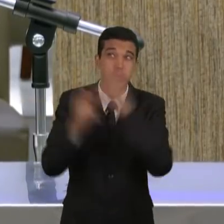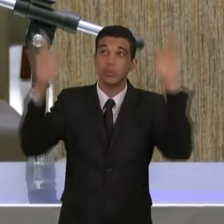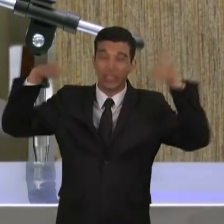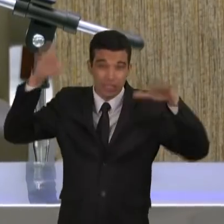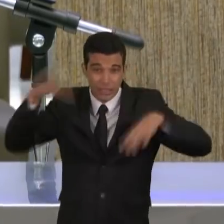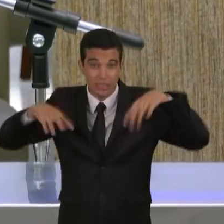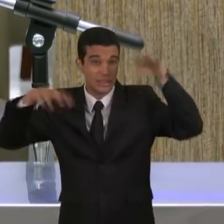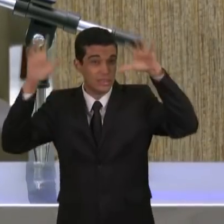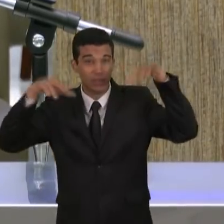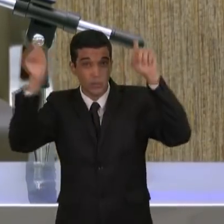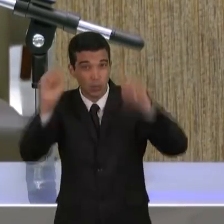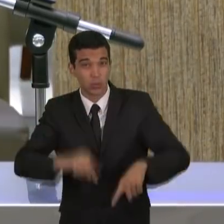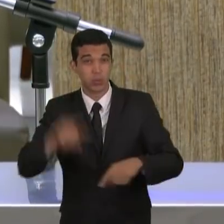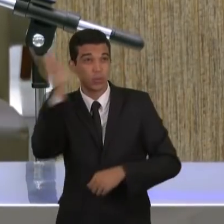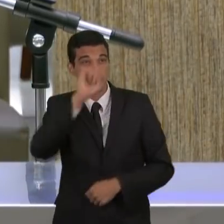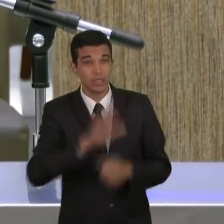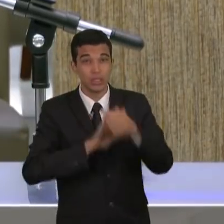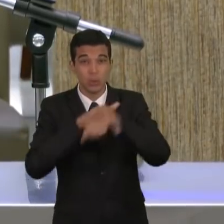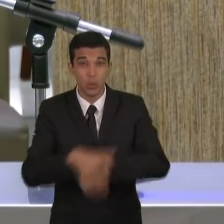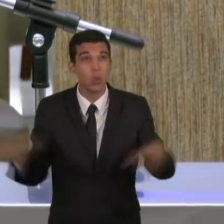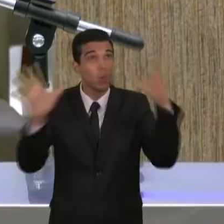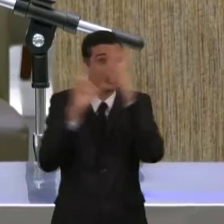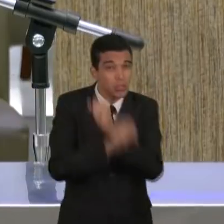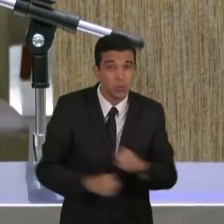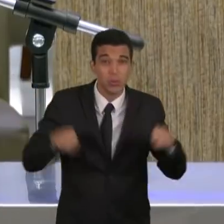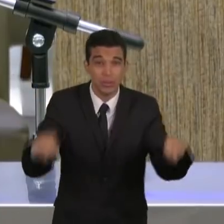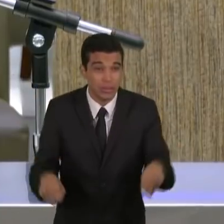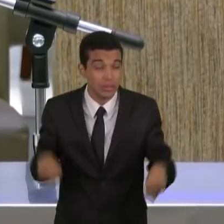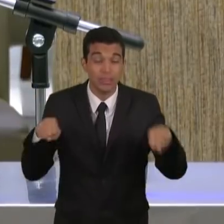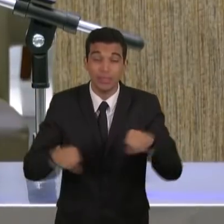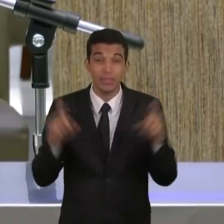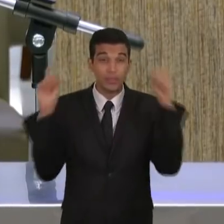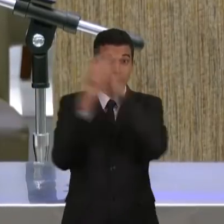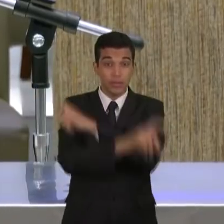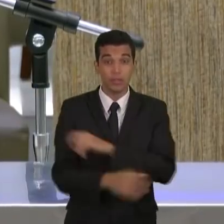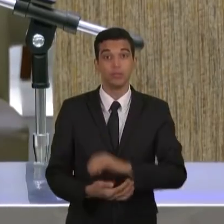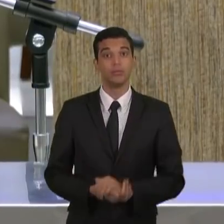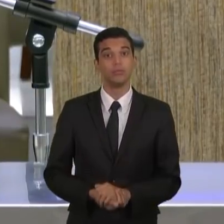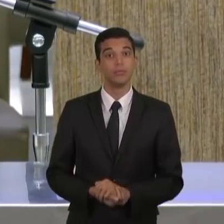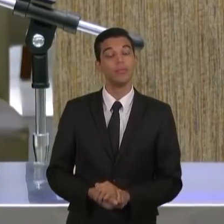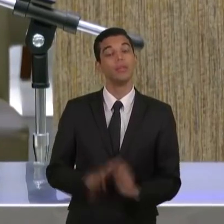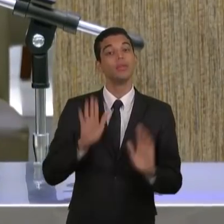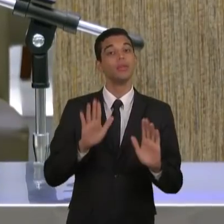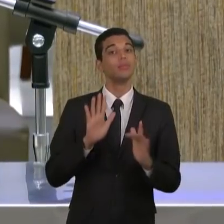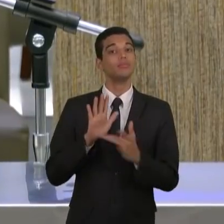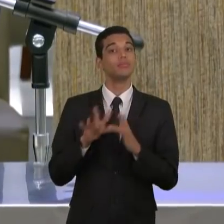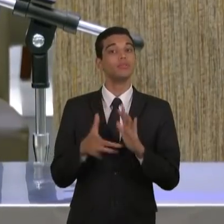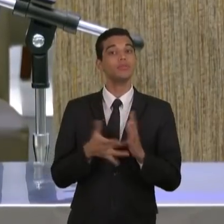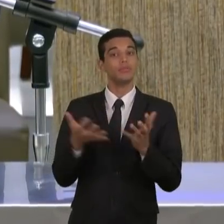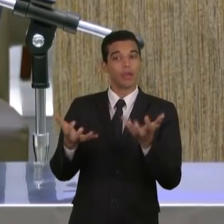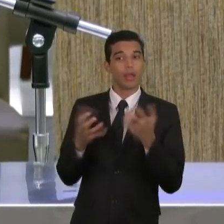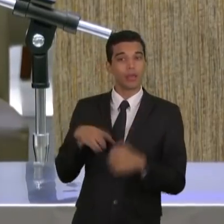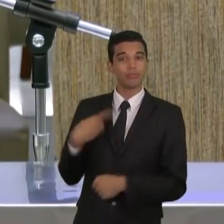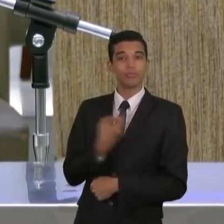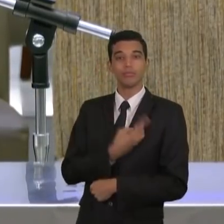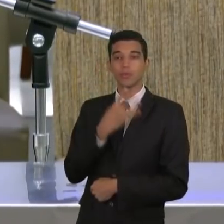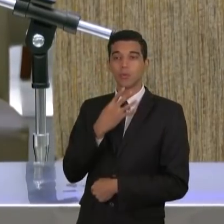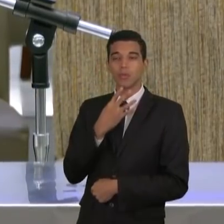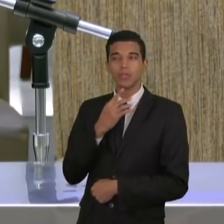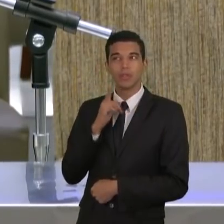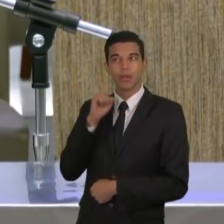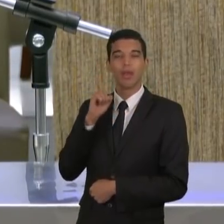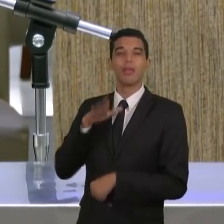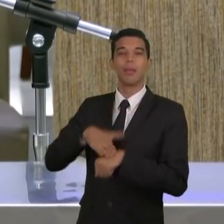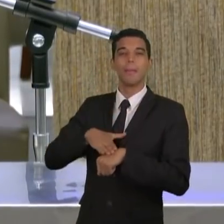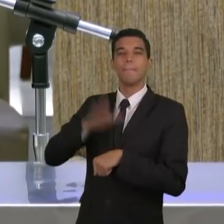Jesus ele age de maneiras específicas para que a gente conheça ele mais profundamente aí a Bíblia desde que eles vão lá